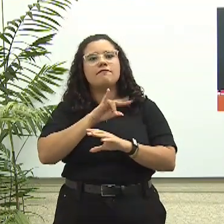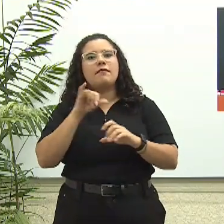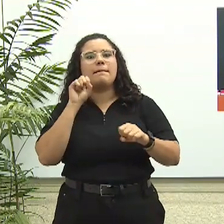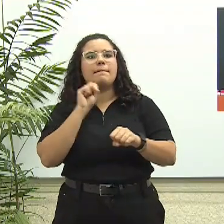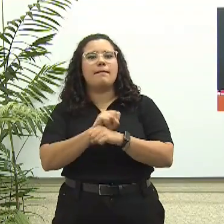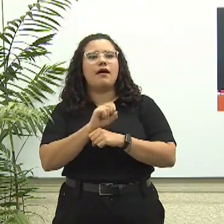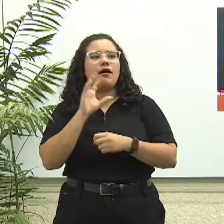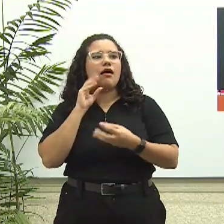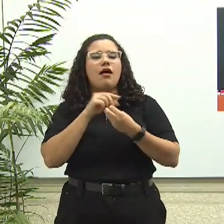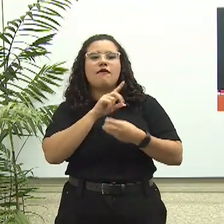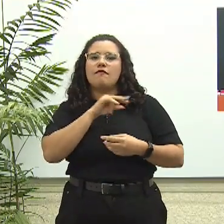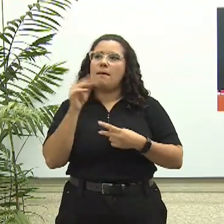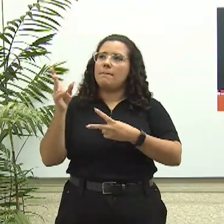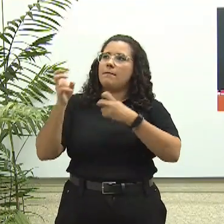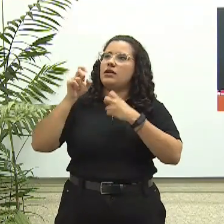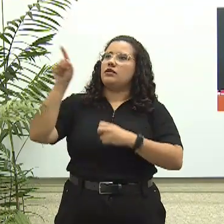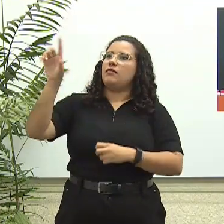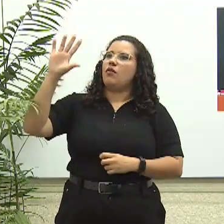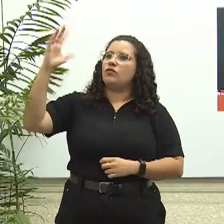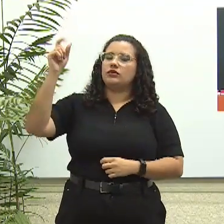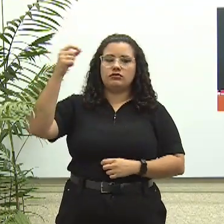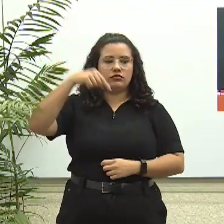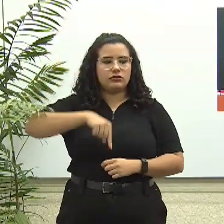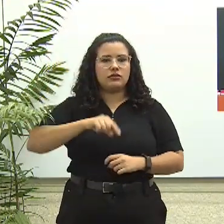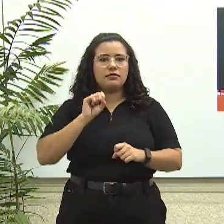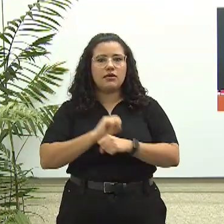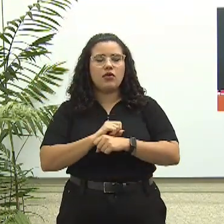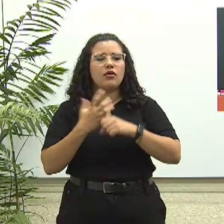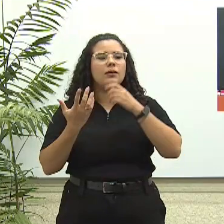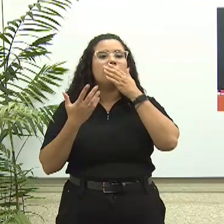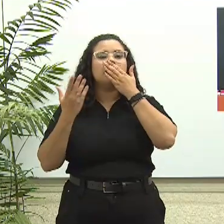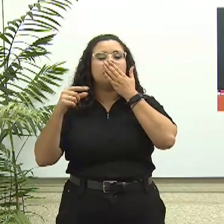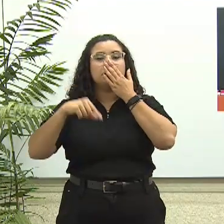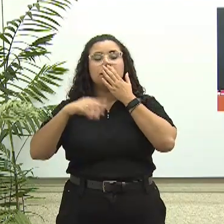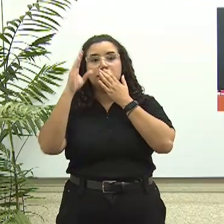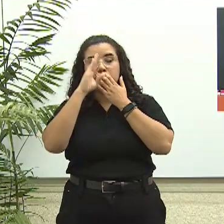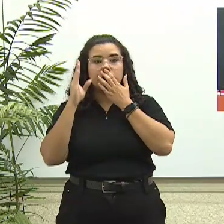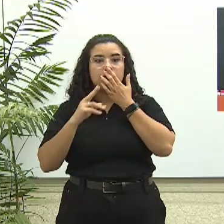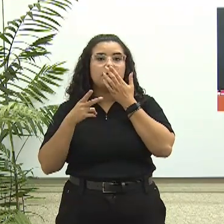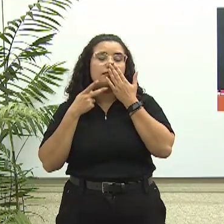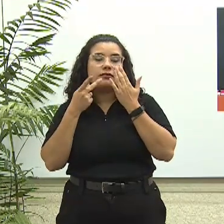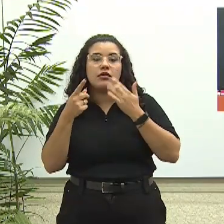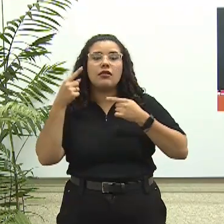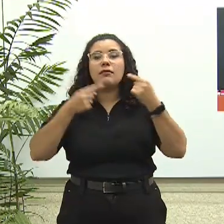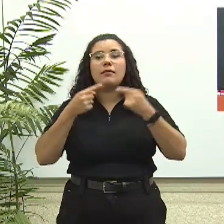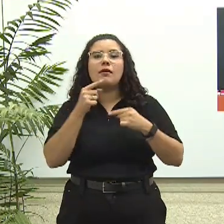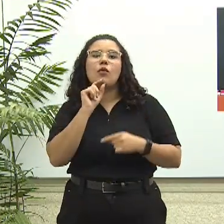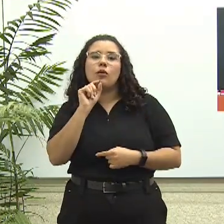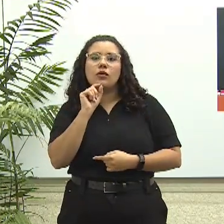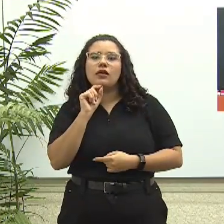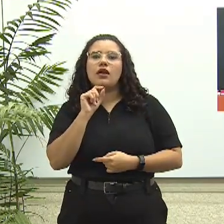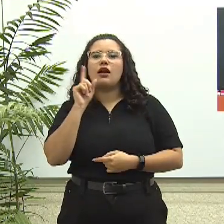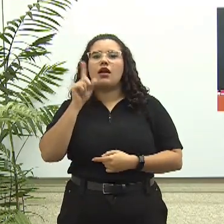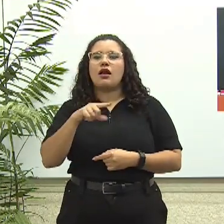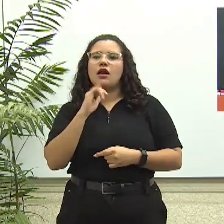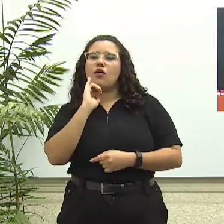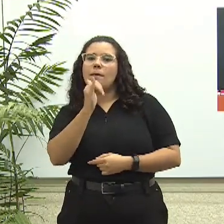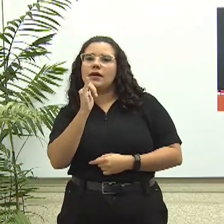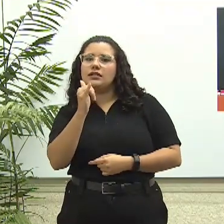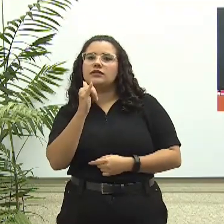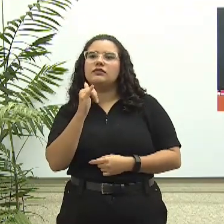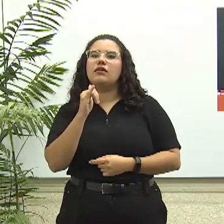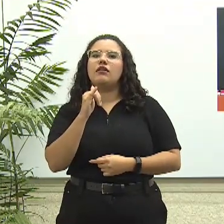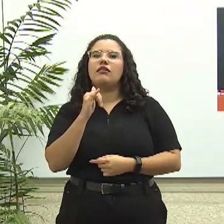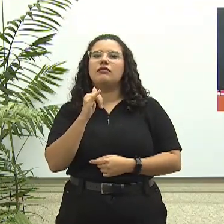o que tá acontecendo em Hollywood e vão parar não que que a mídia que que o brasileiro ficou discutindo o comercial de mau gosto né porque